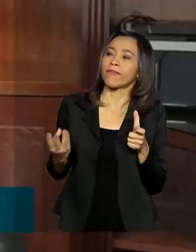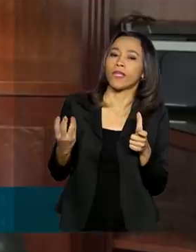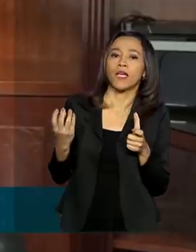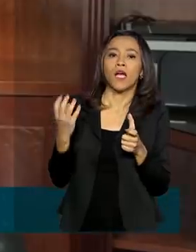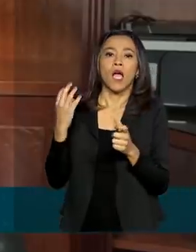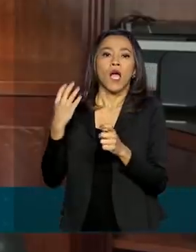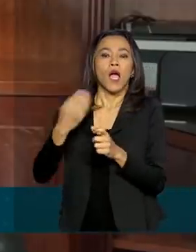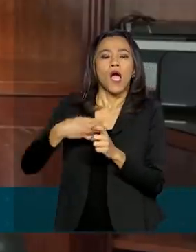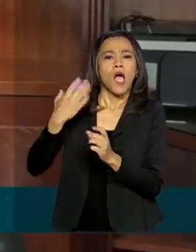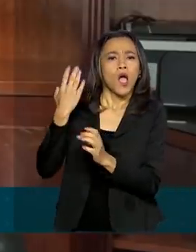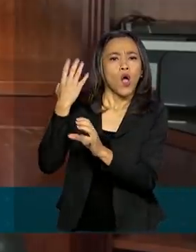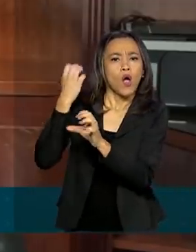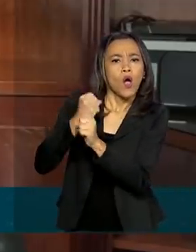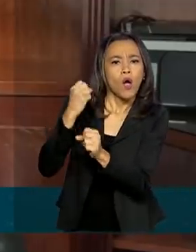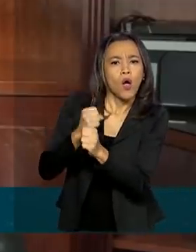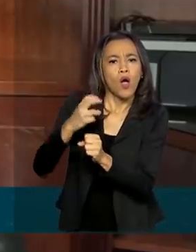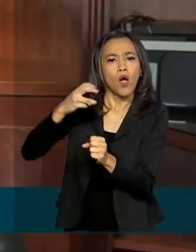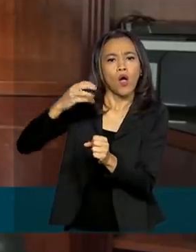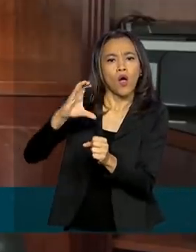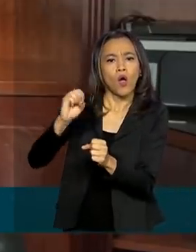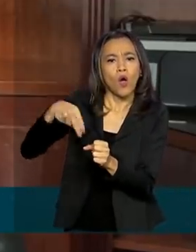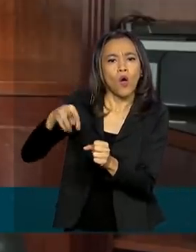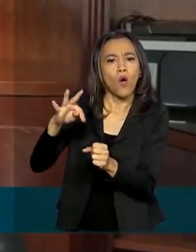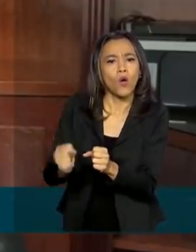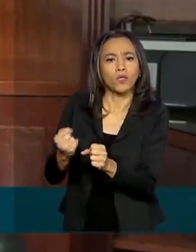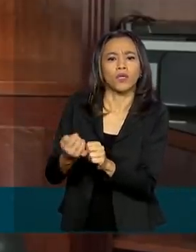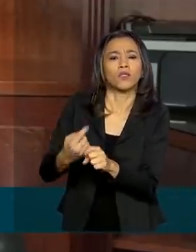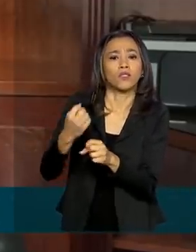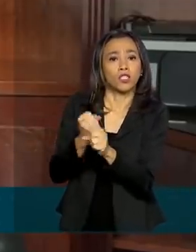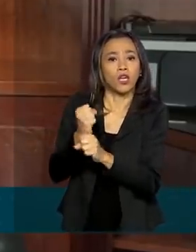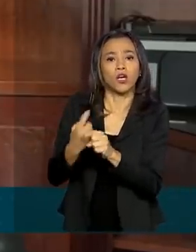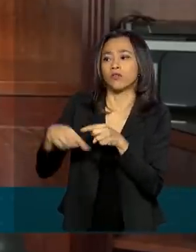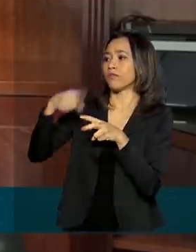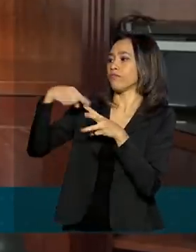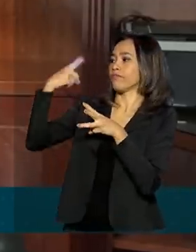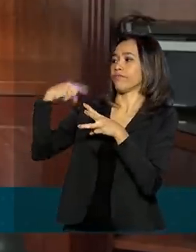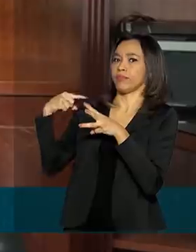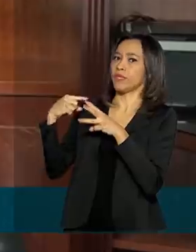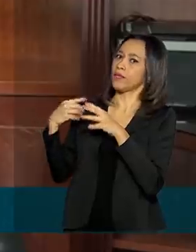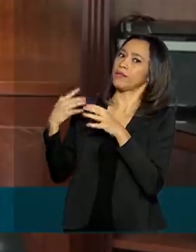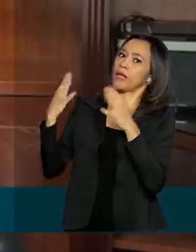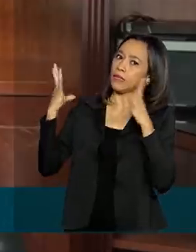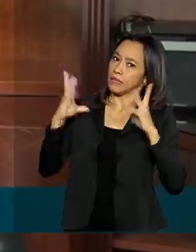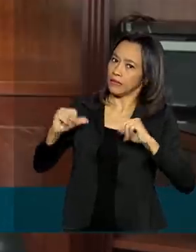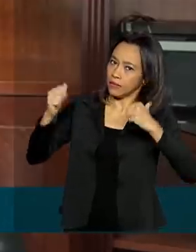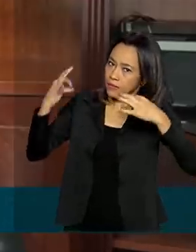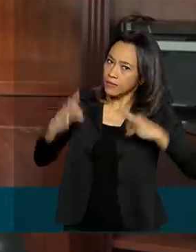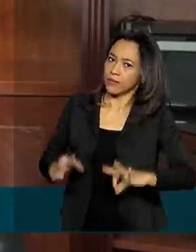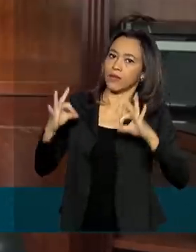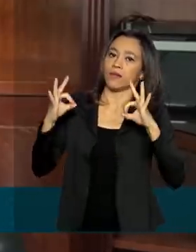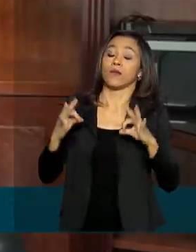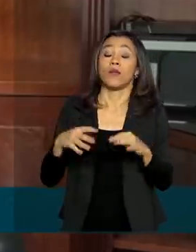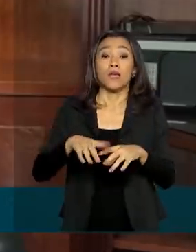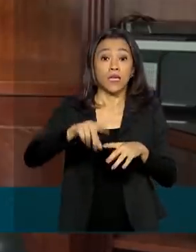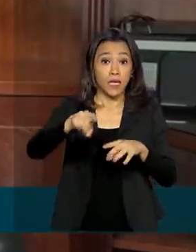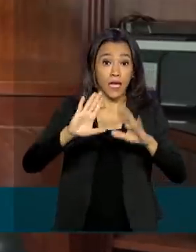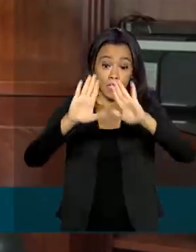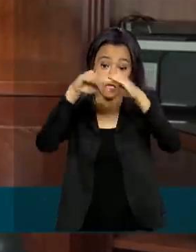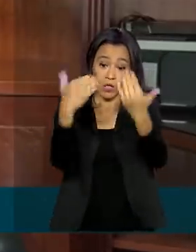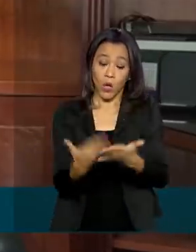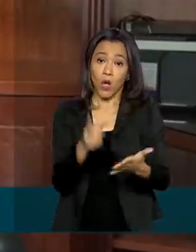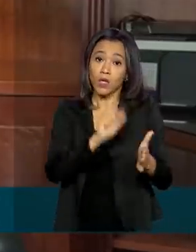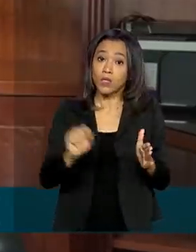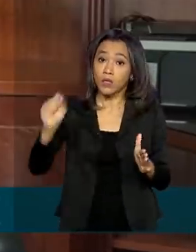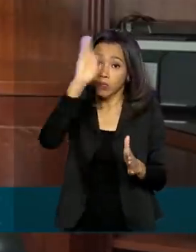contas de anos anteriores. A meta do governo é que todas as 138 mil escolas do país